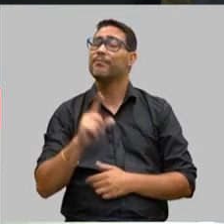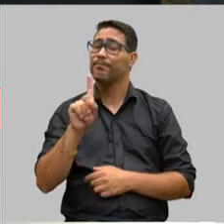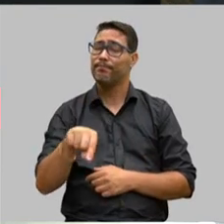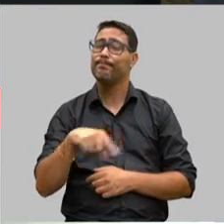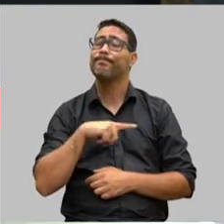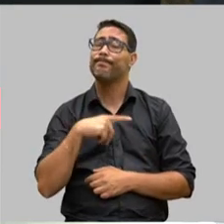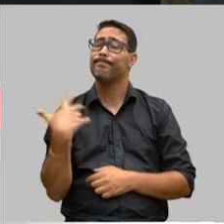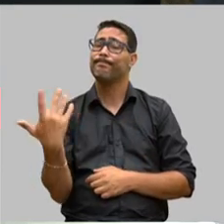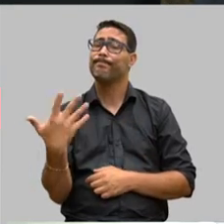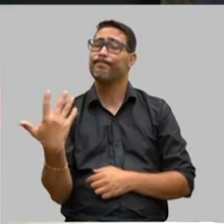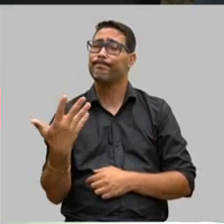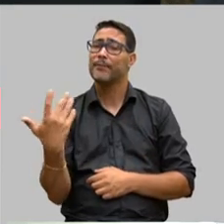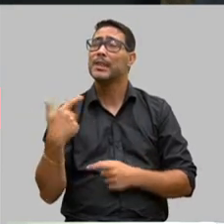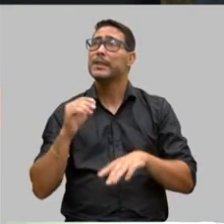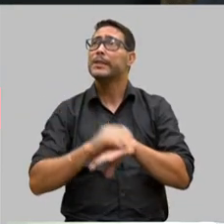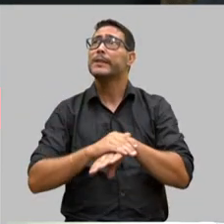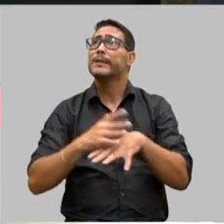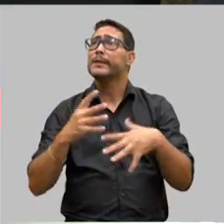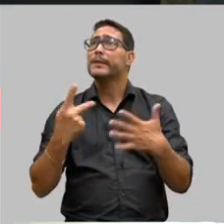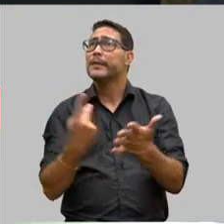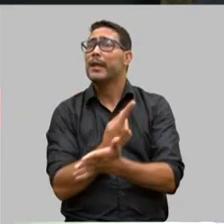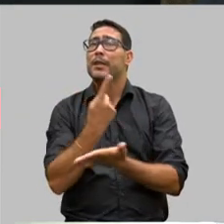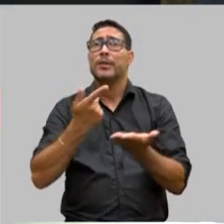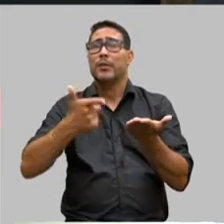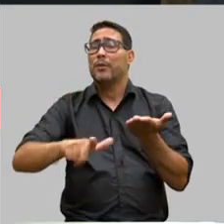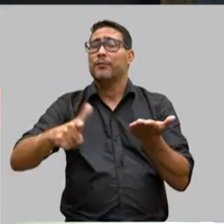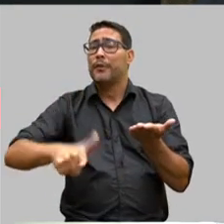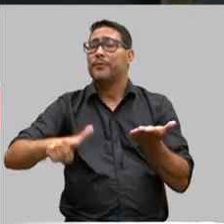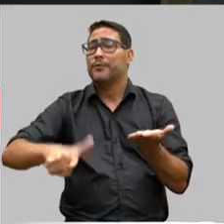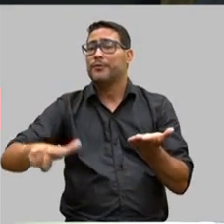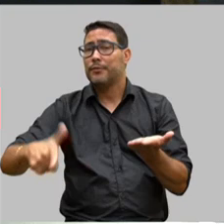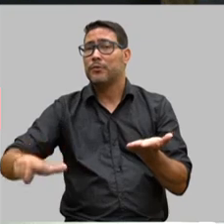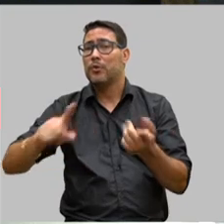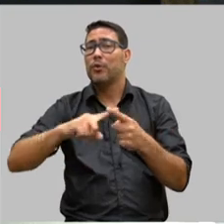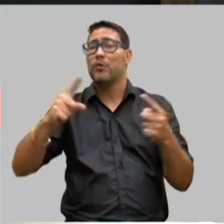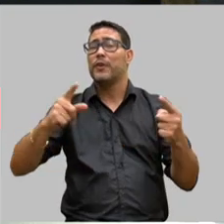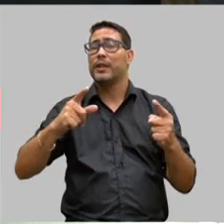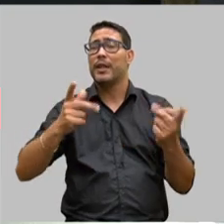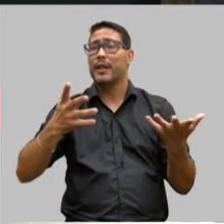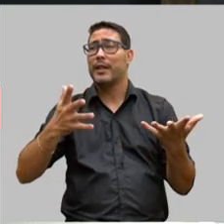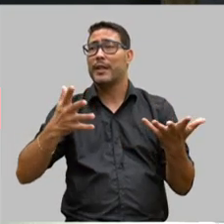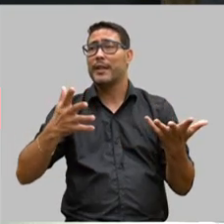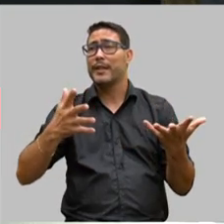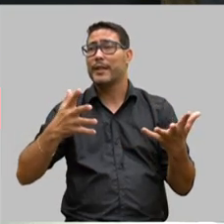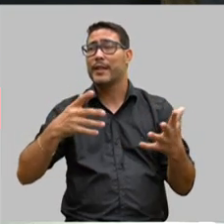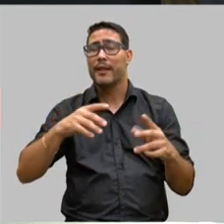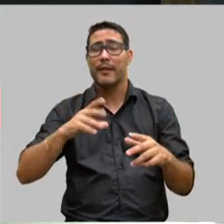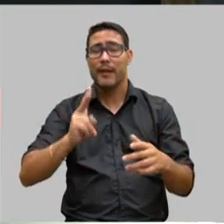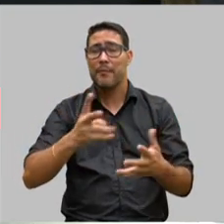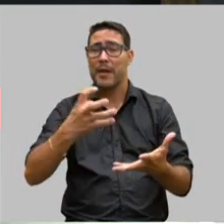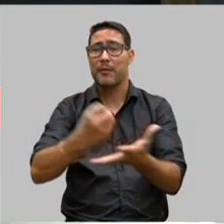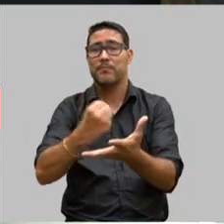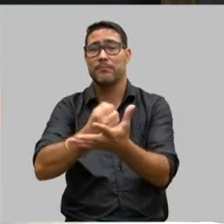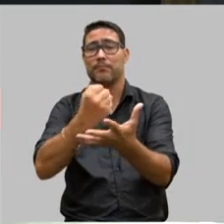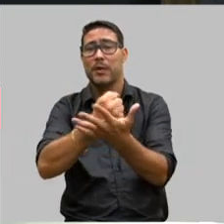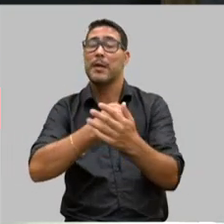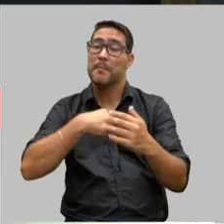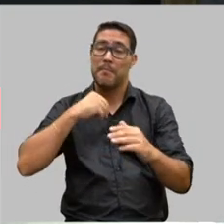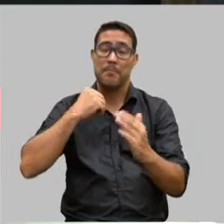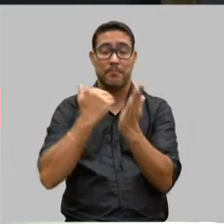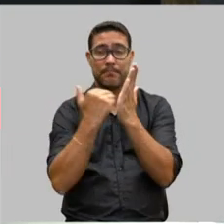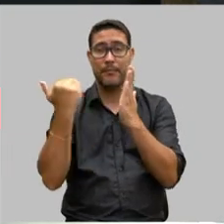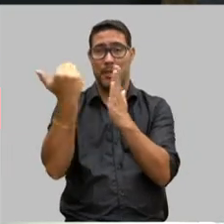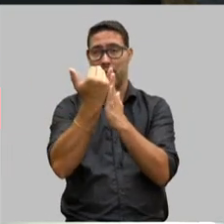vez mais frequente e abrangido um número cada vez maior de municípios, o que torna, é claro